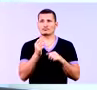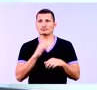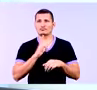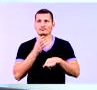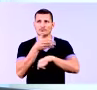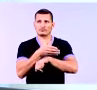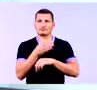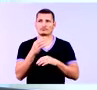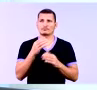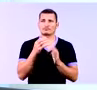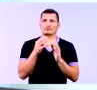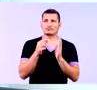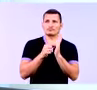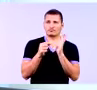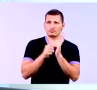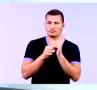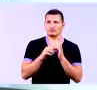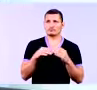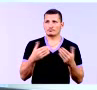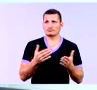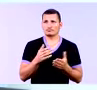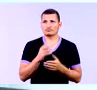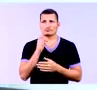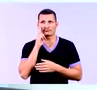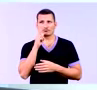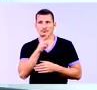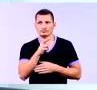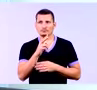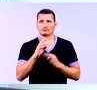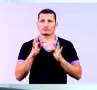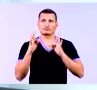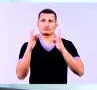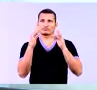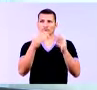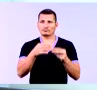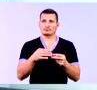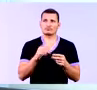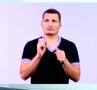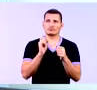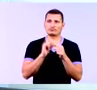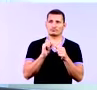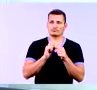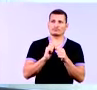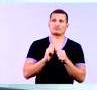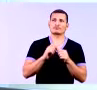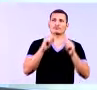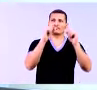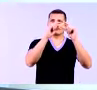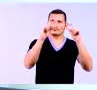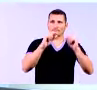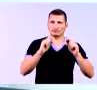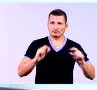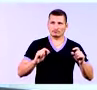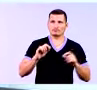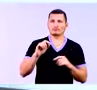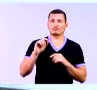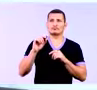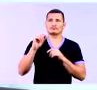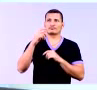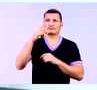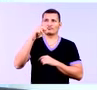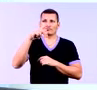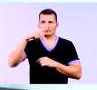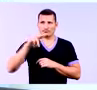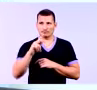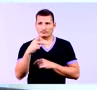ferramentas. Bom, observem que tudo que nós fizemos, desde o formulário HTML, as páginas PHP,